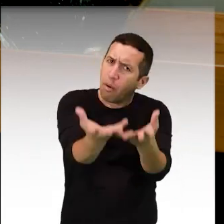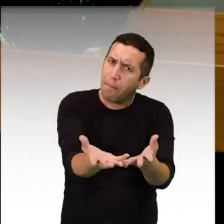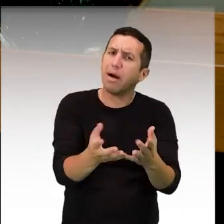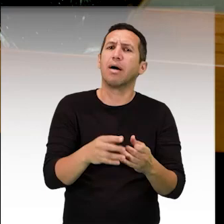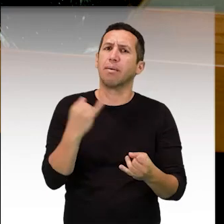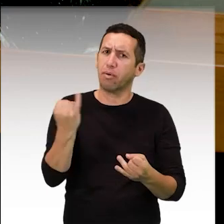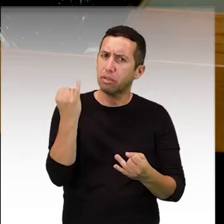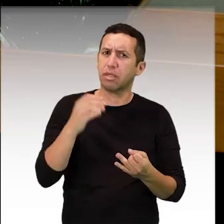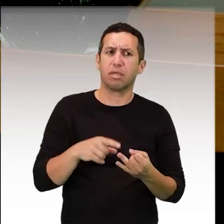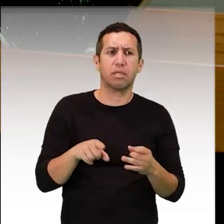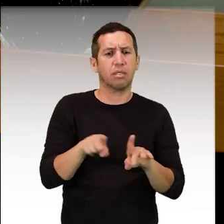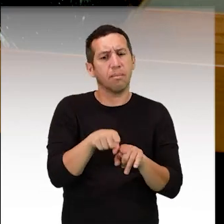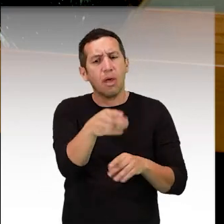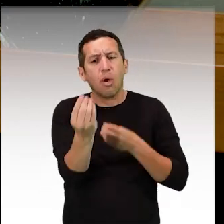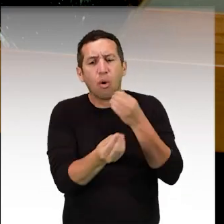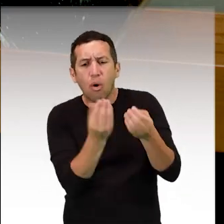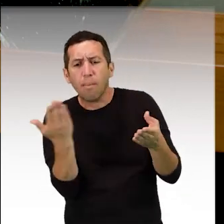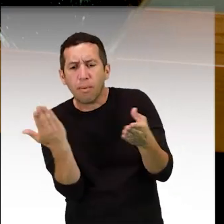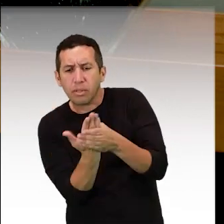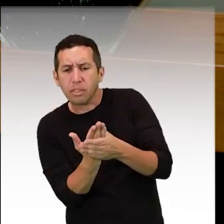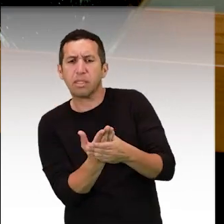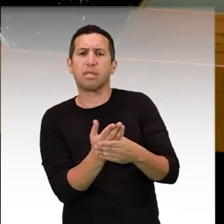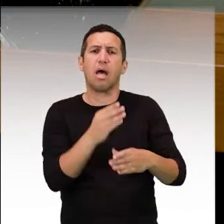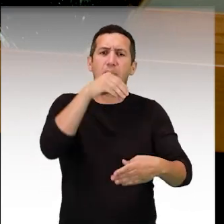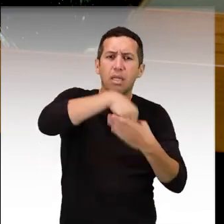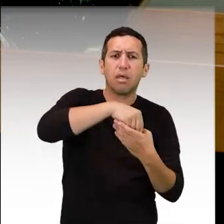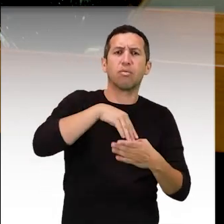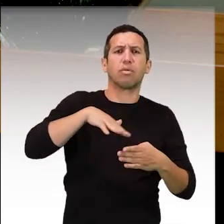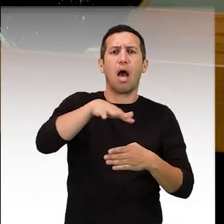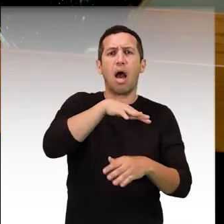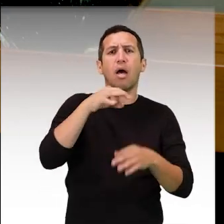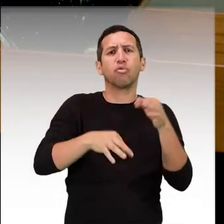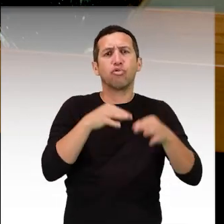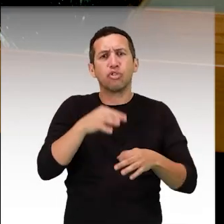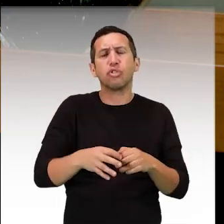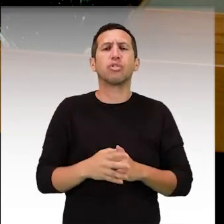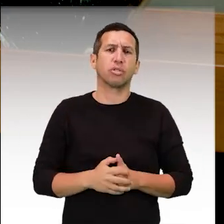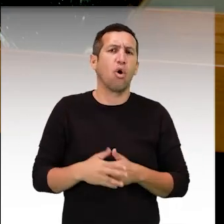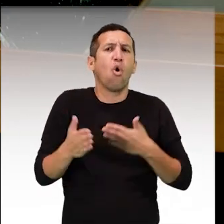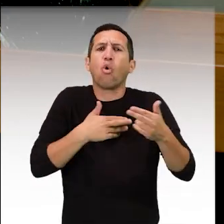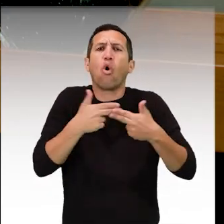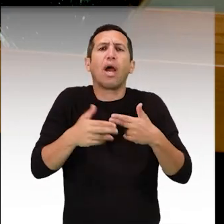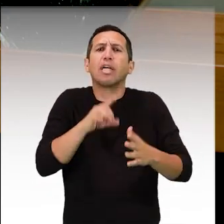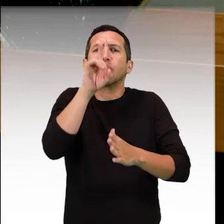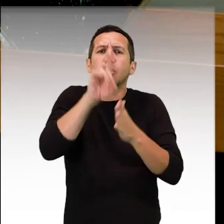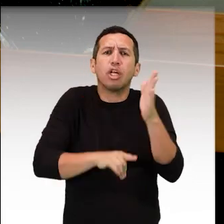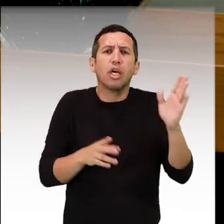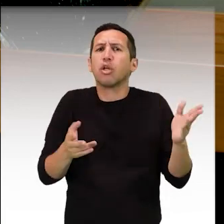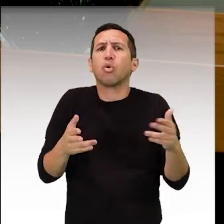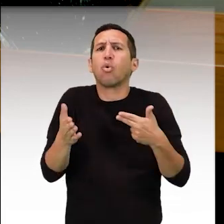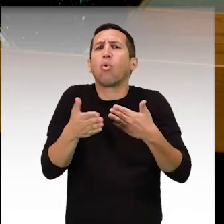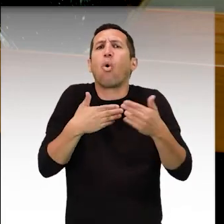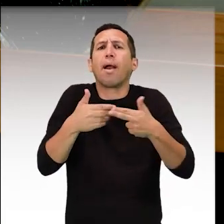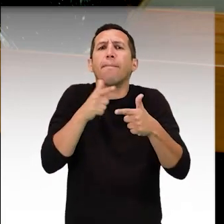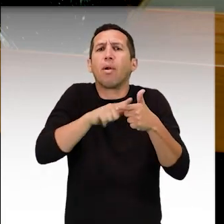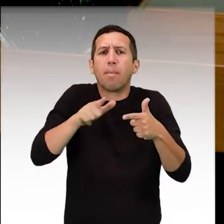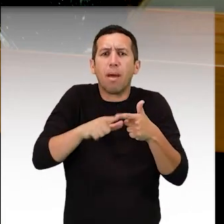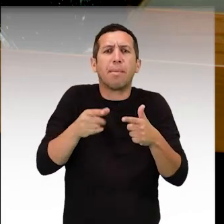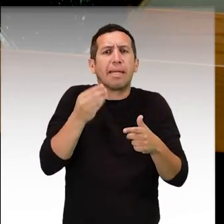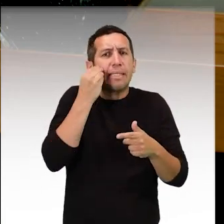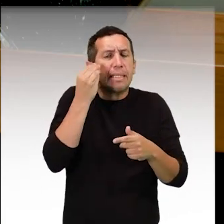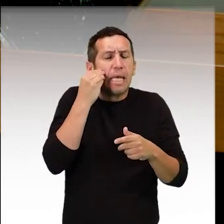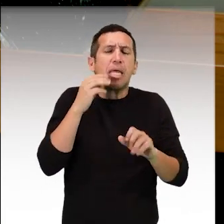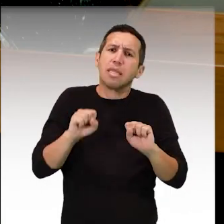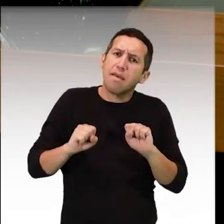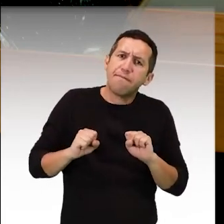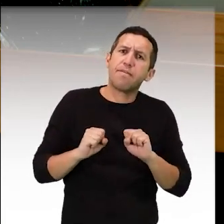ele necessita, poder entrar na justiça, qualquer problema que ele tenha, qualquer direito